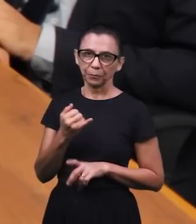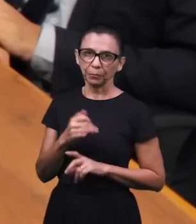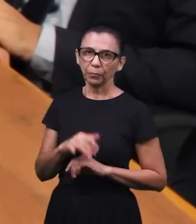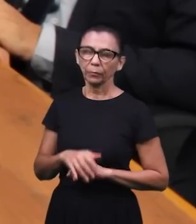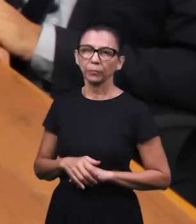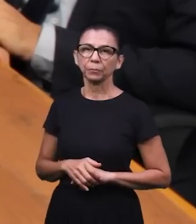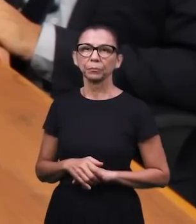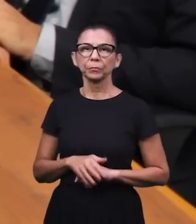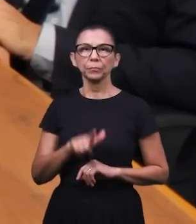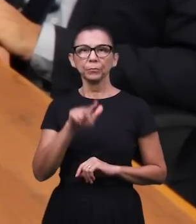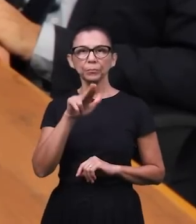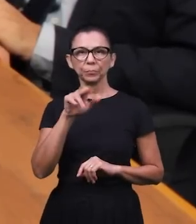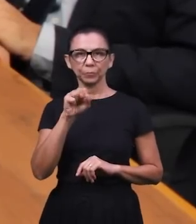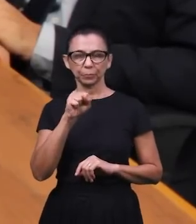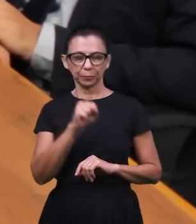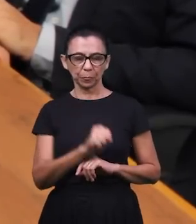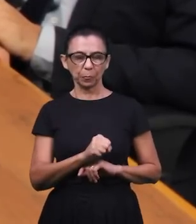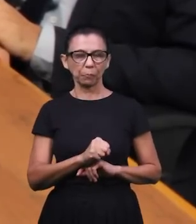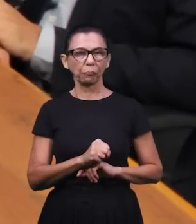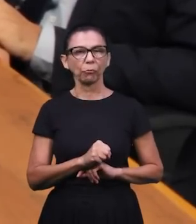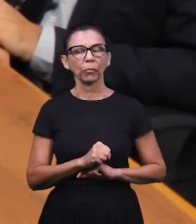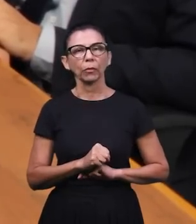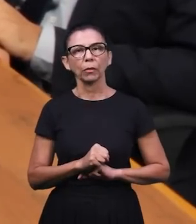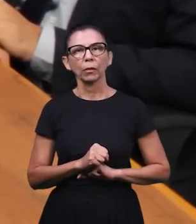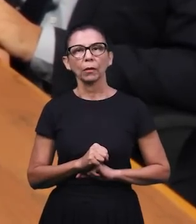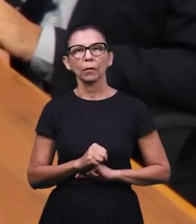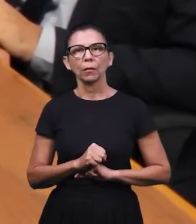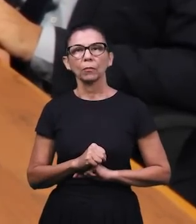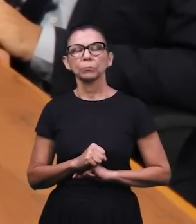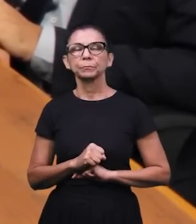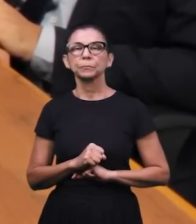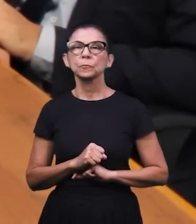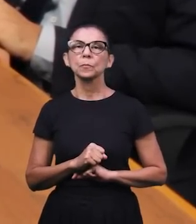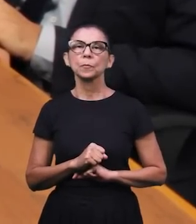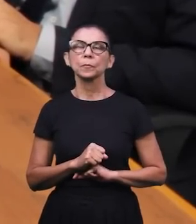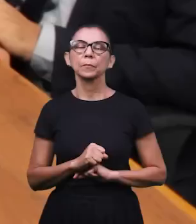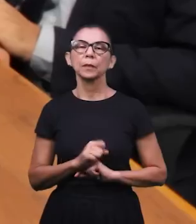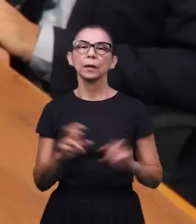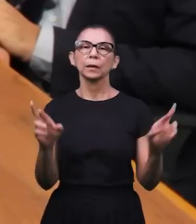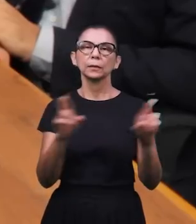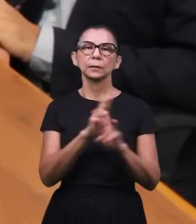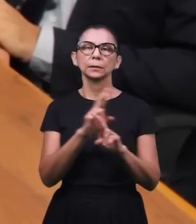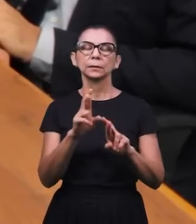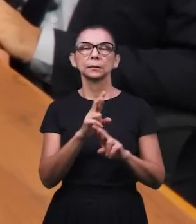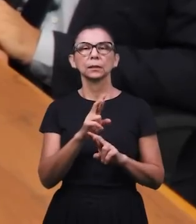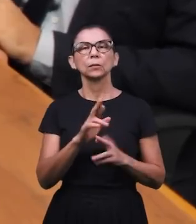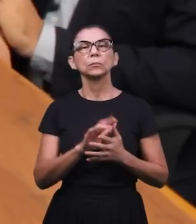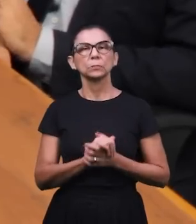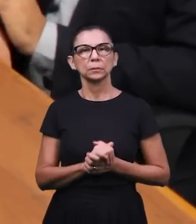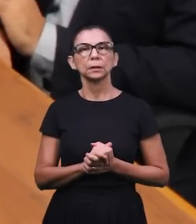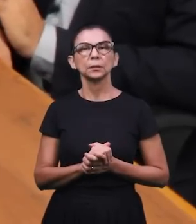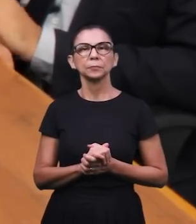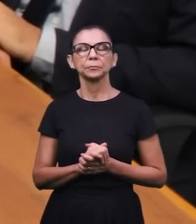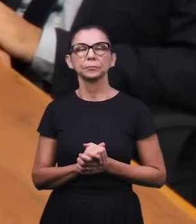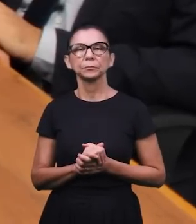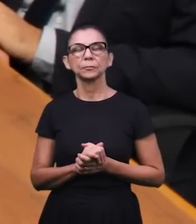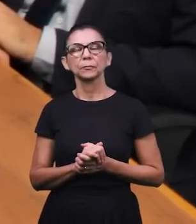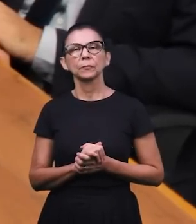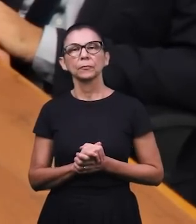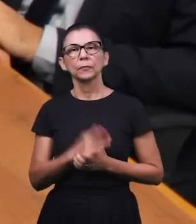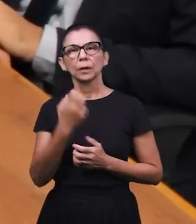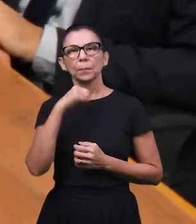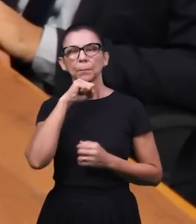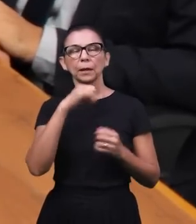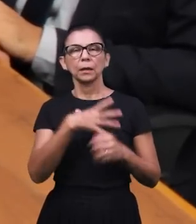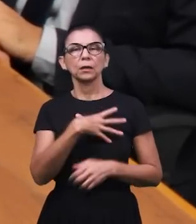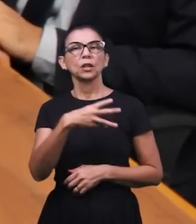gente fechar isso aqui, sobre a questão do diálogo entre pais e filhos. E eu queria que você, se